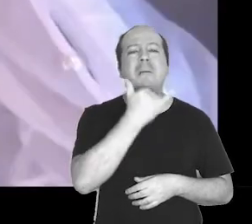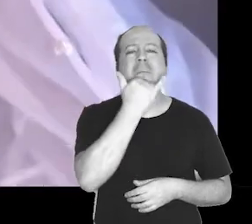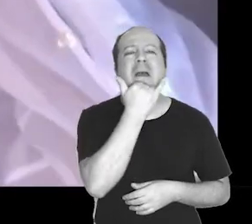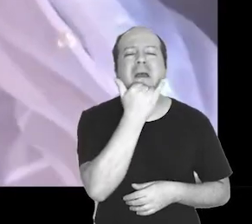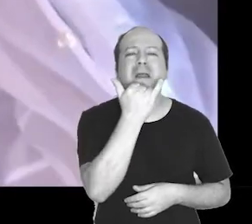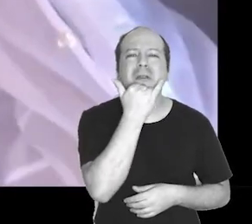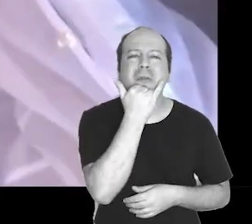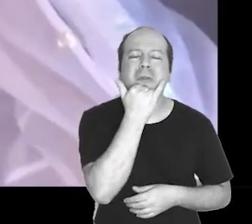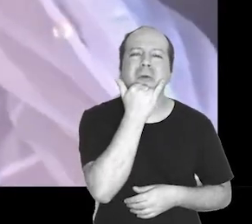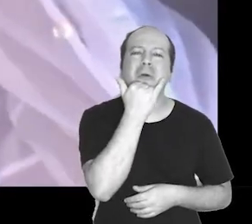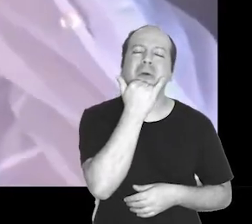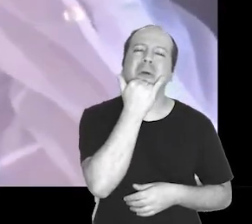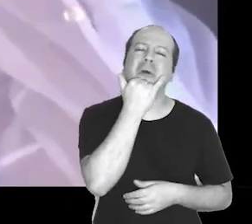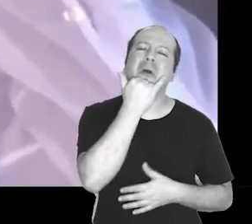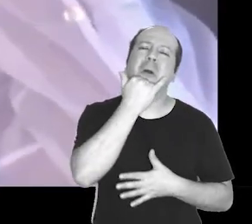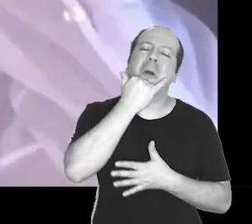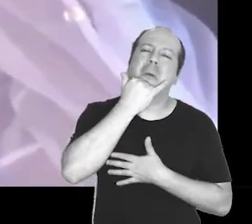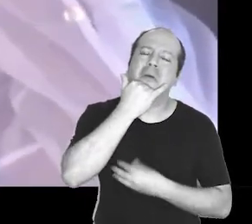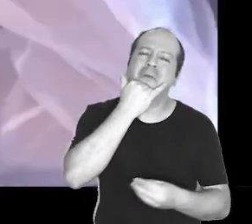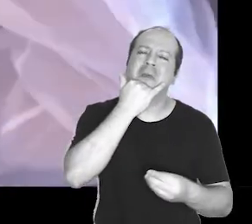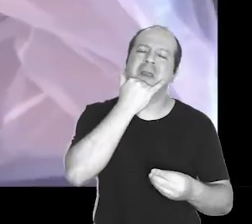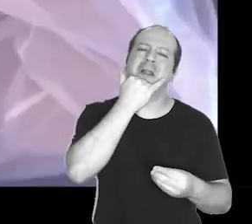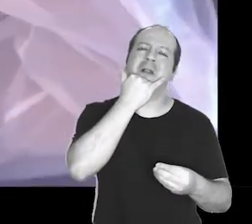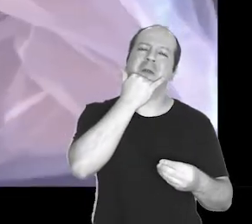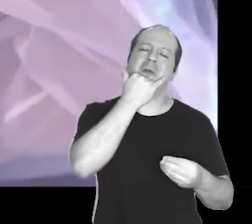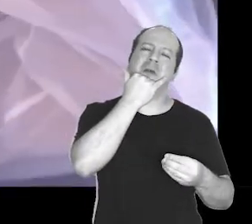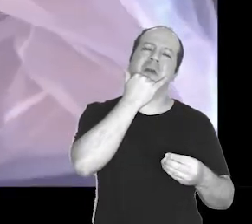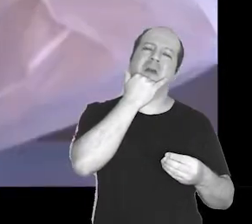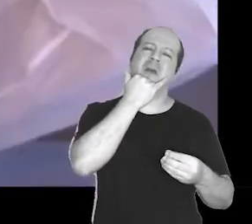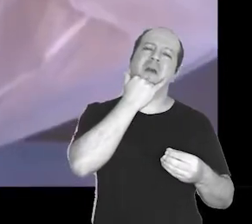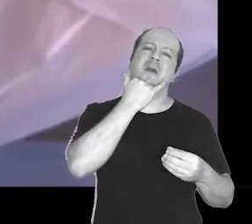Perdoa, meu filho belo.